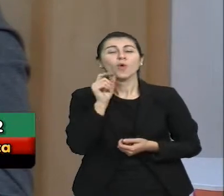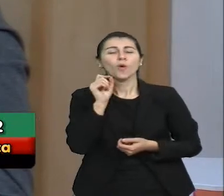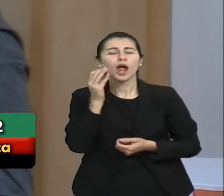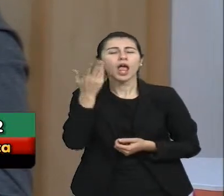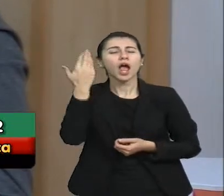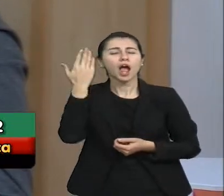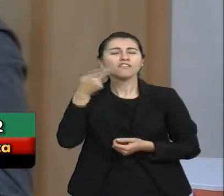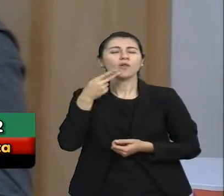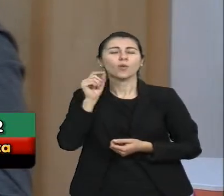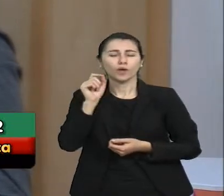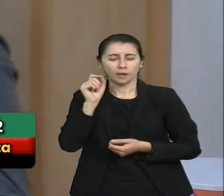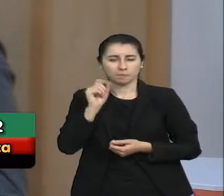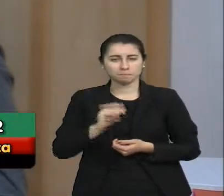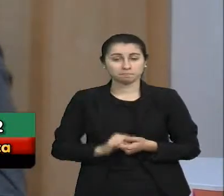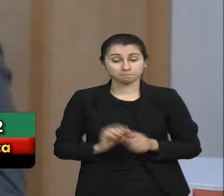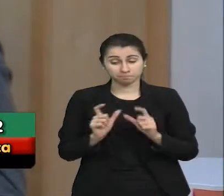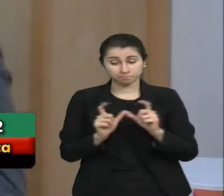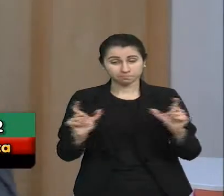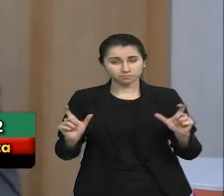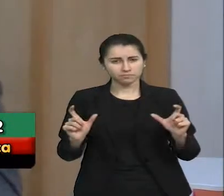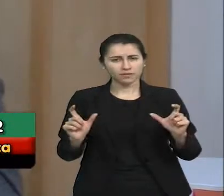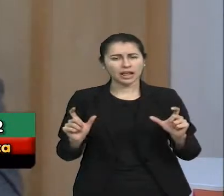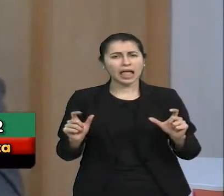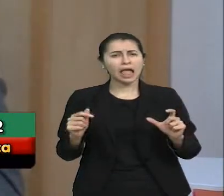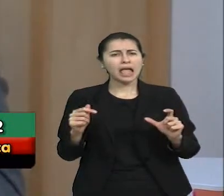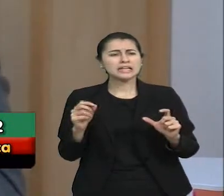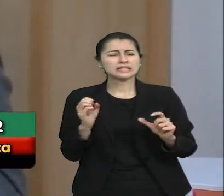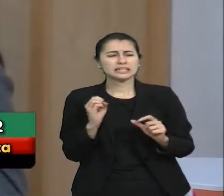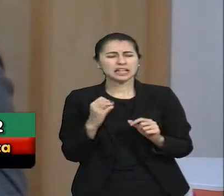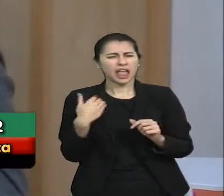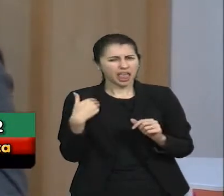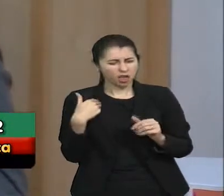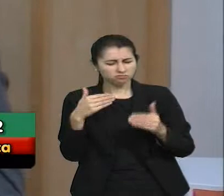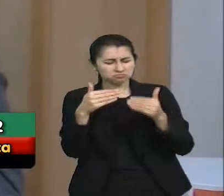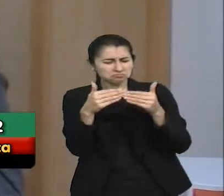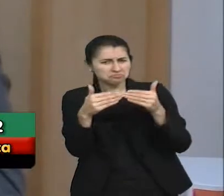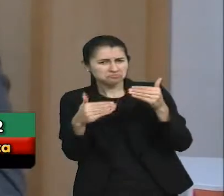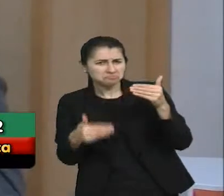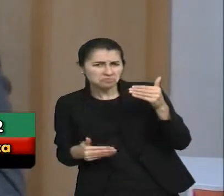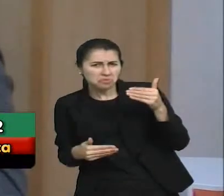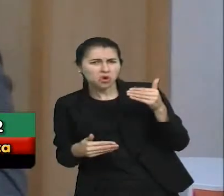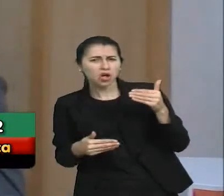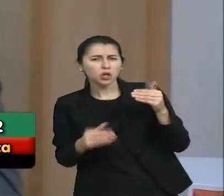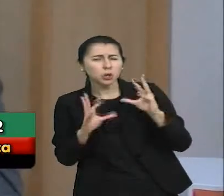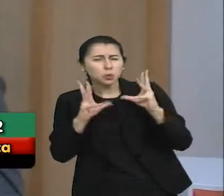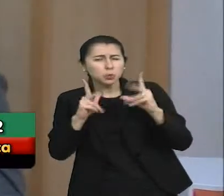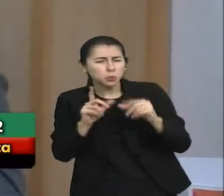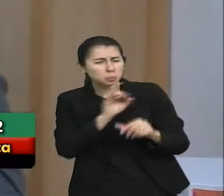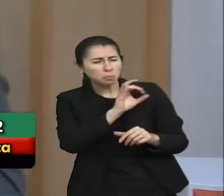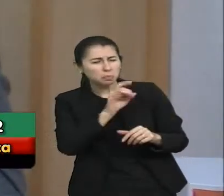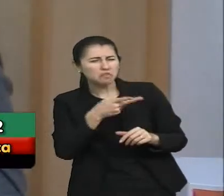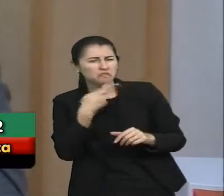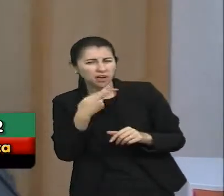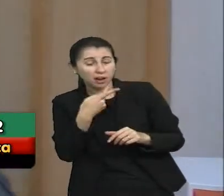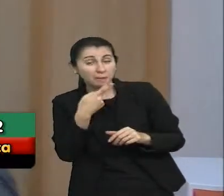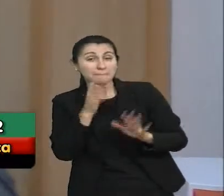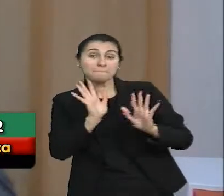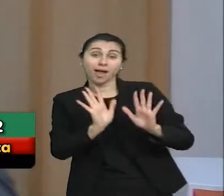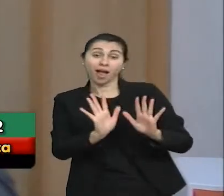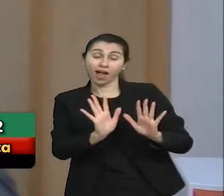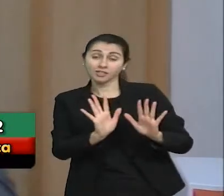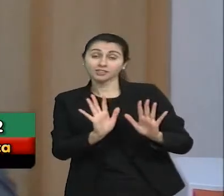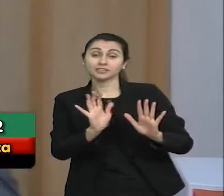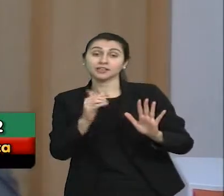que eu posso não concordar com nenhuma palavra do que dizes, mas eu